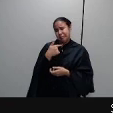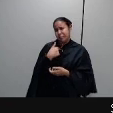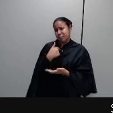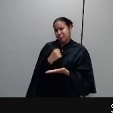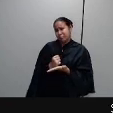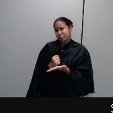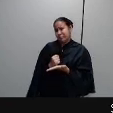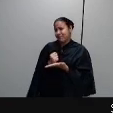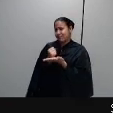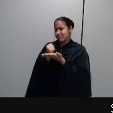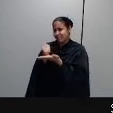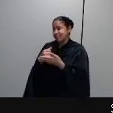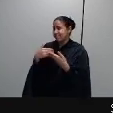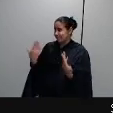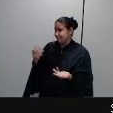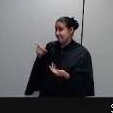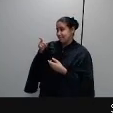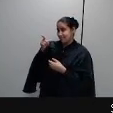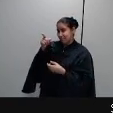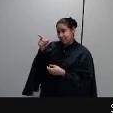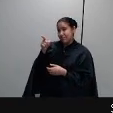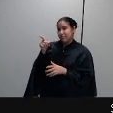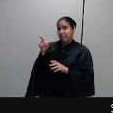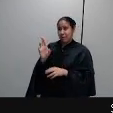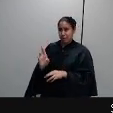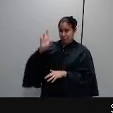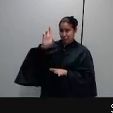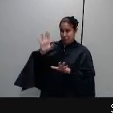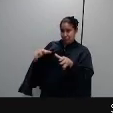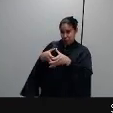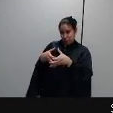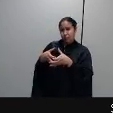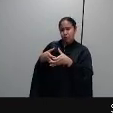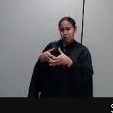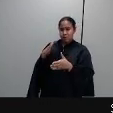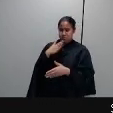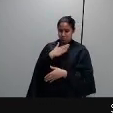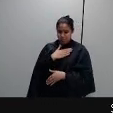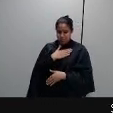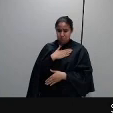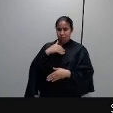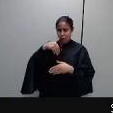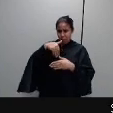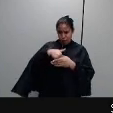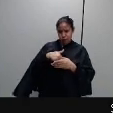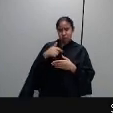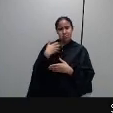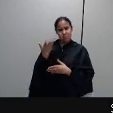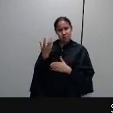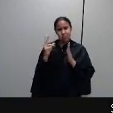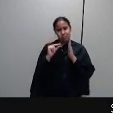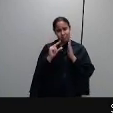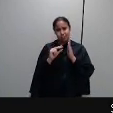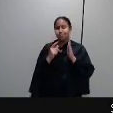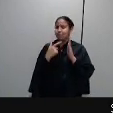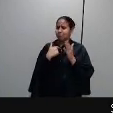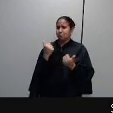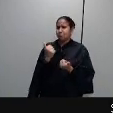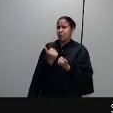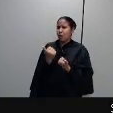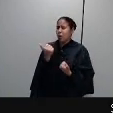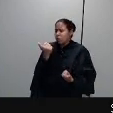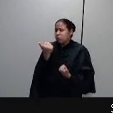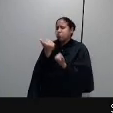eu eu acabo levantar o meu destaque para acompanhar conclusões do relatório